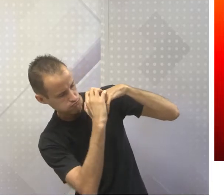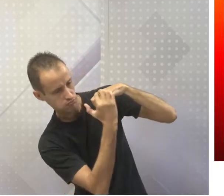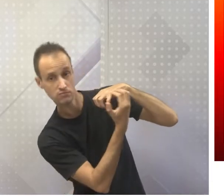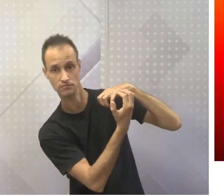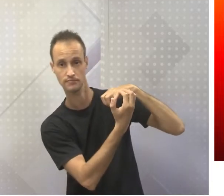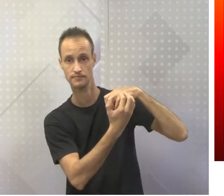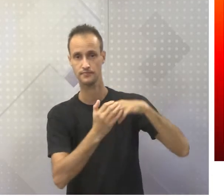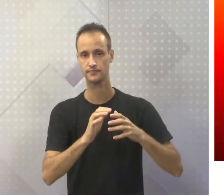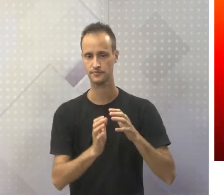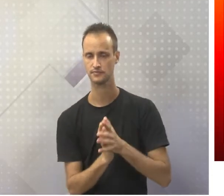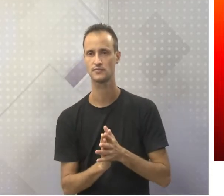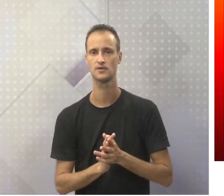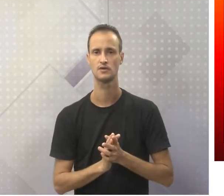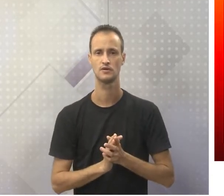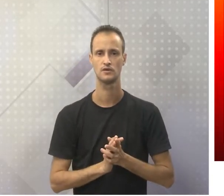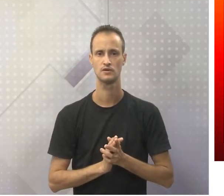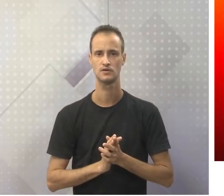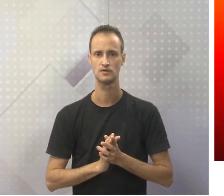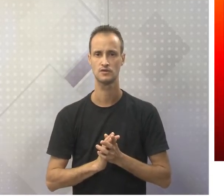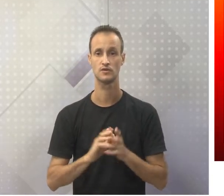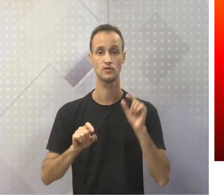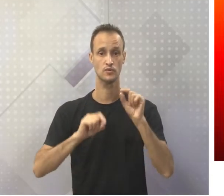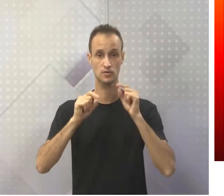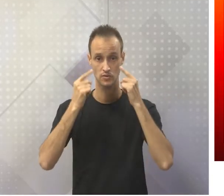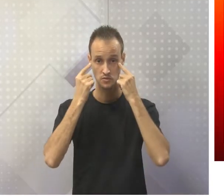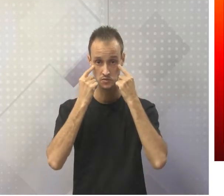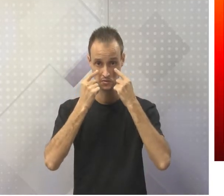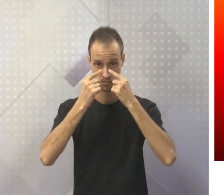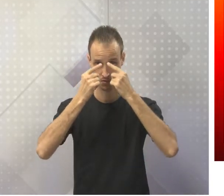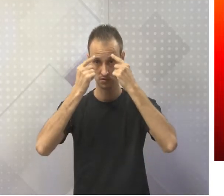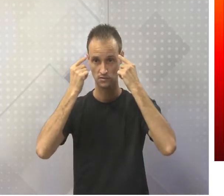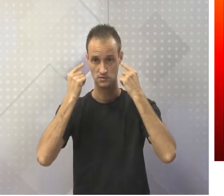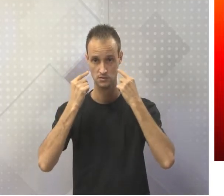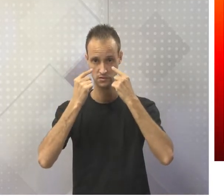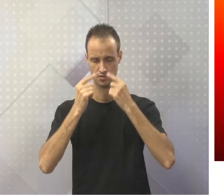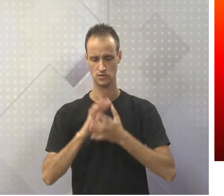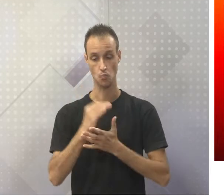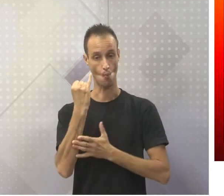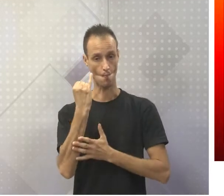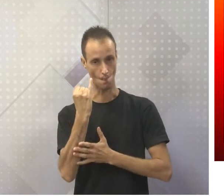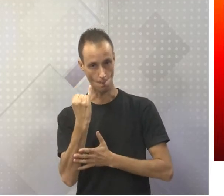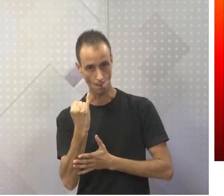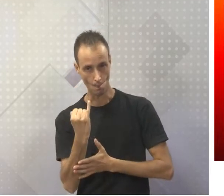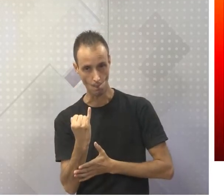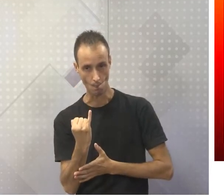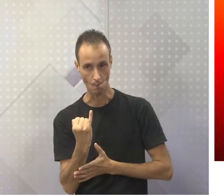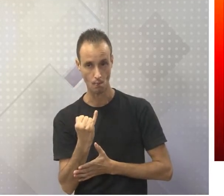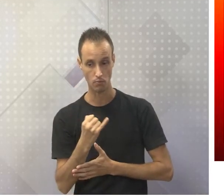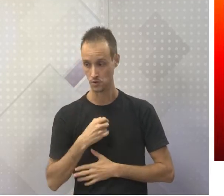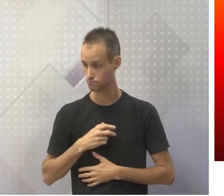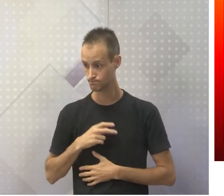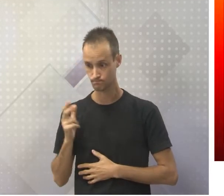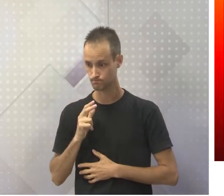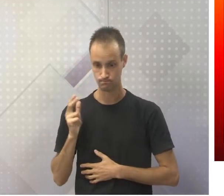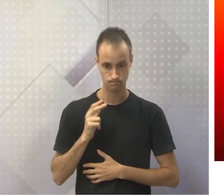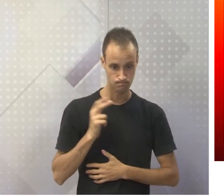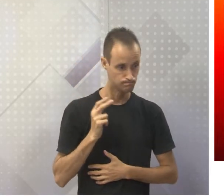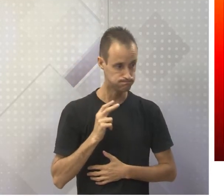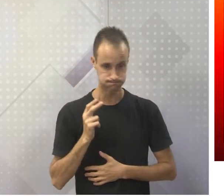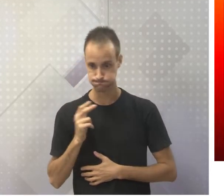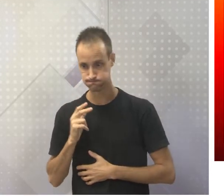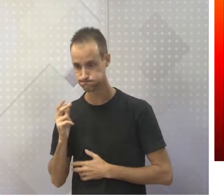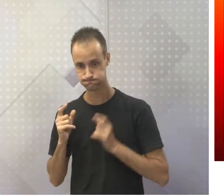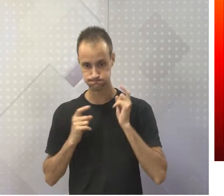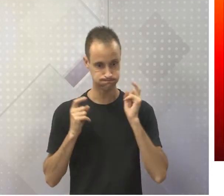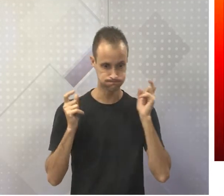ficam demasiadas só nos olhos, ficam magras e ficam aceleradas. O nível de cortisol